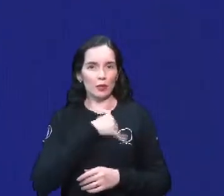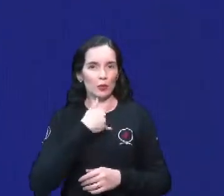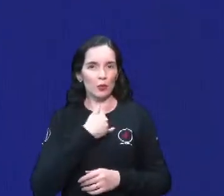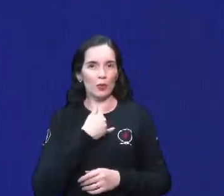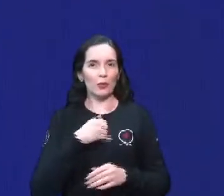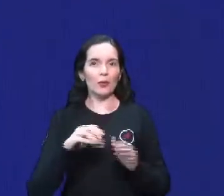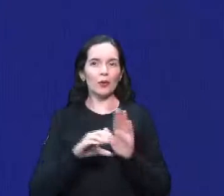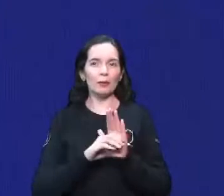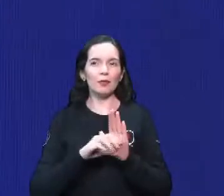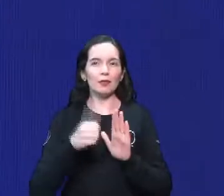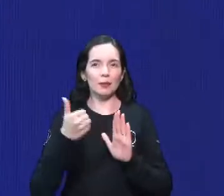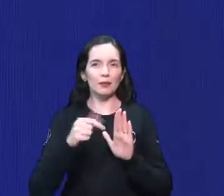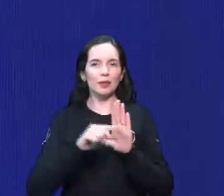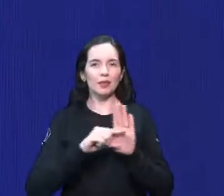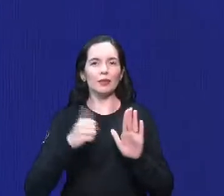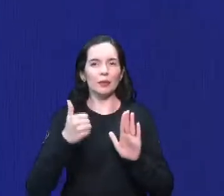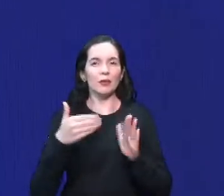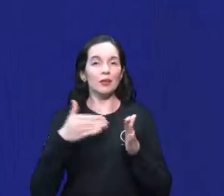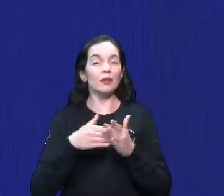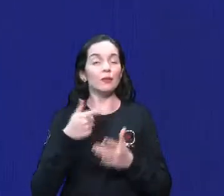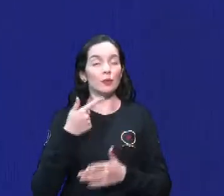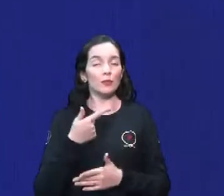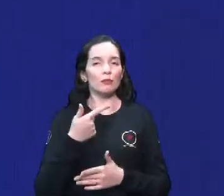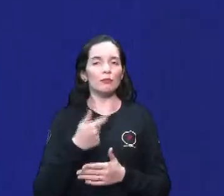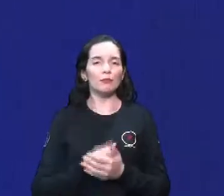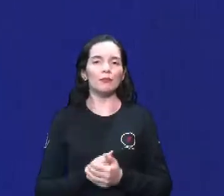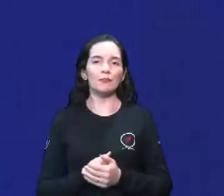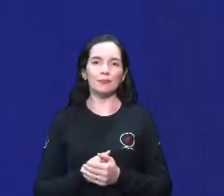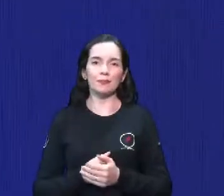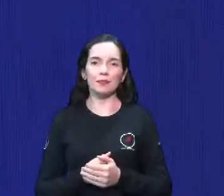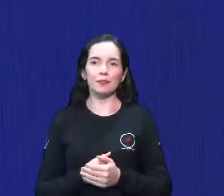versículo 1 ao 2. Então eu quero falar sobre isso. O que atrapalha